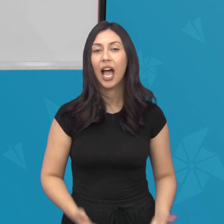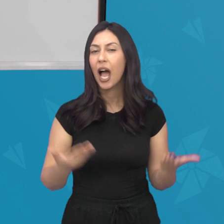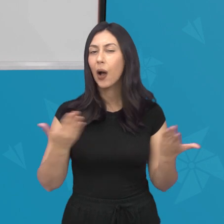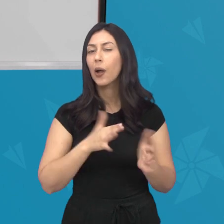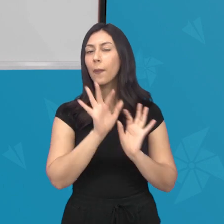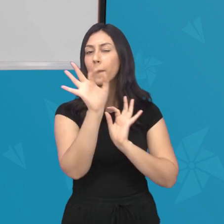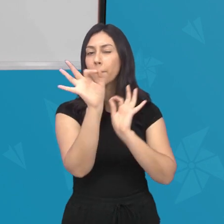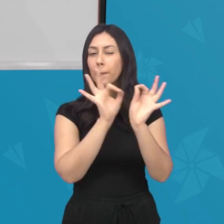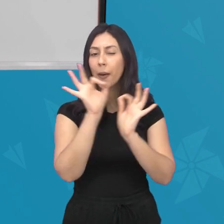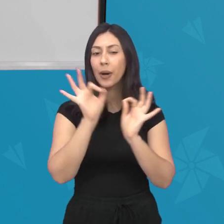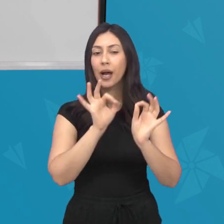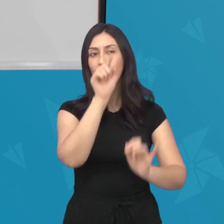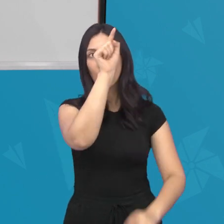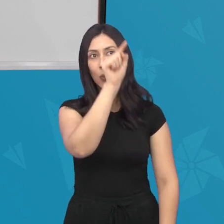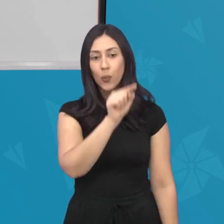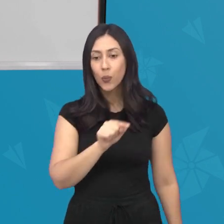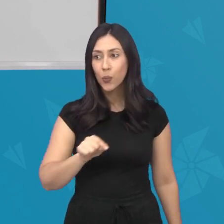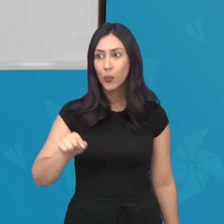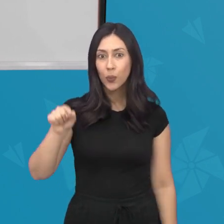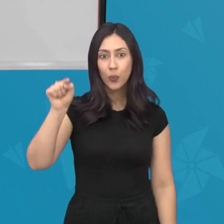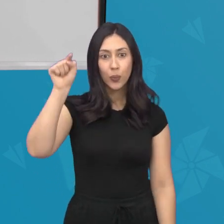Então vamos desenhar a concavidade para cima.